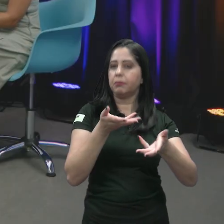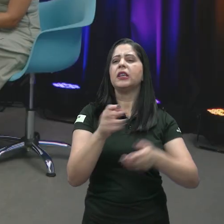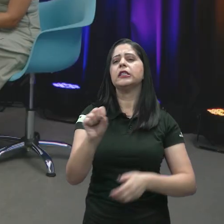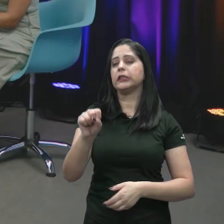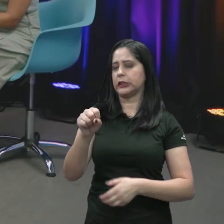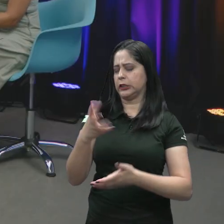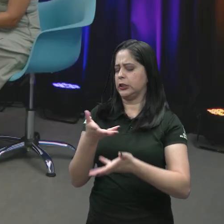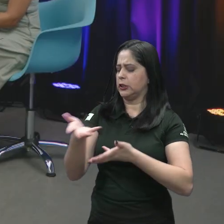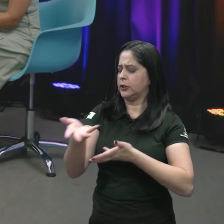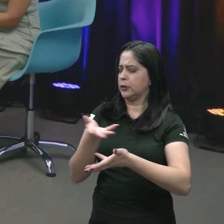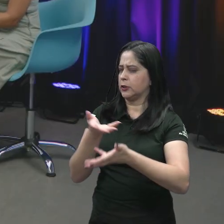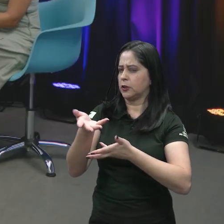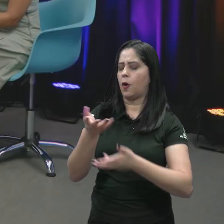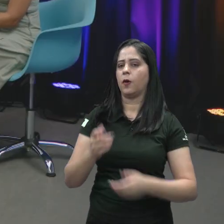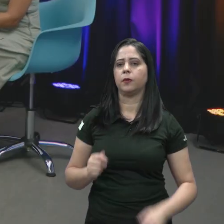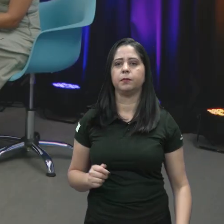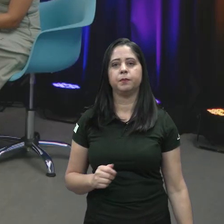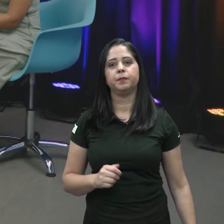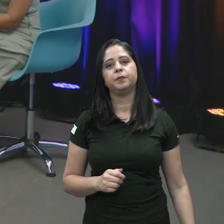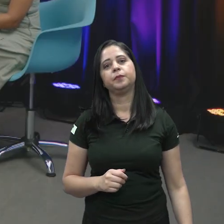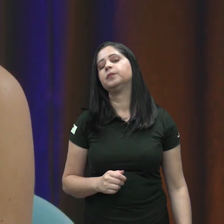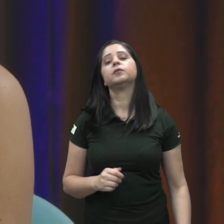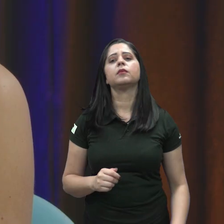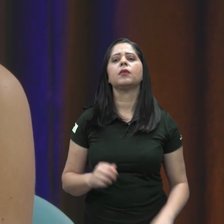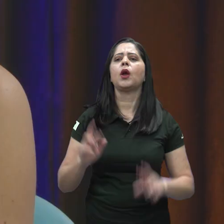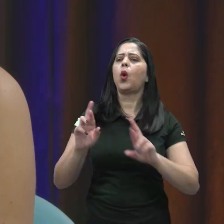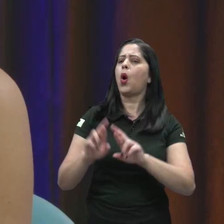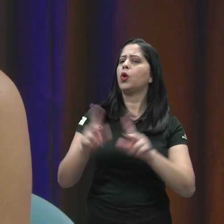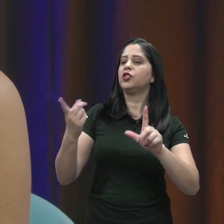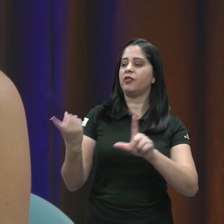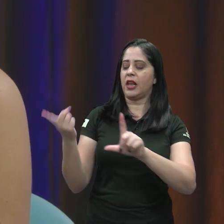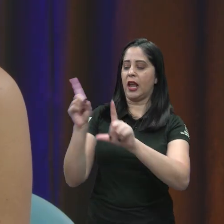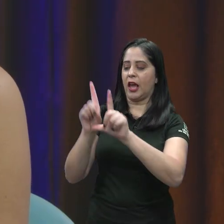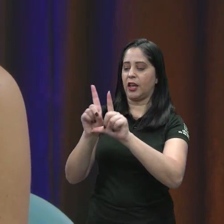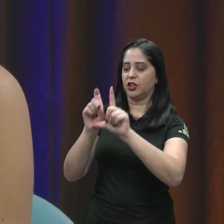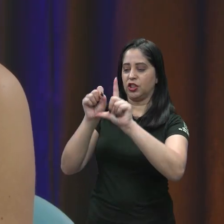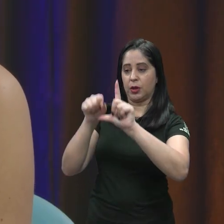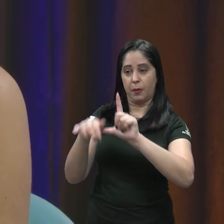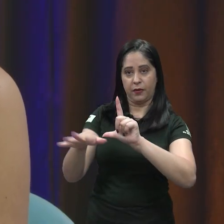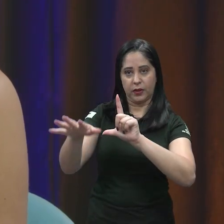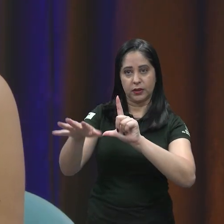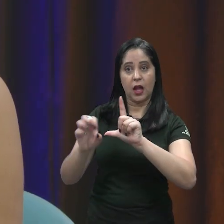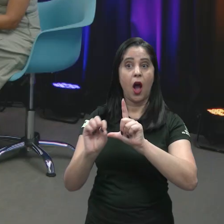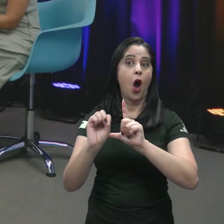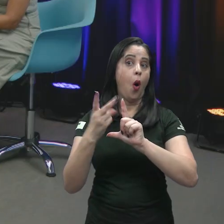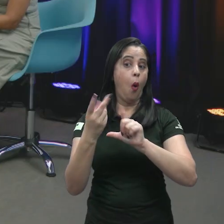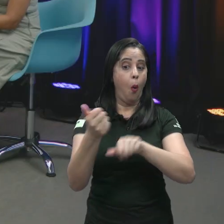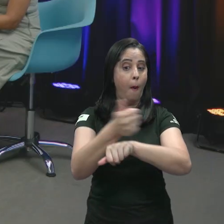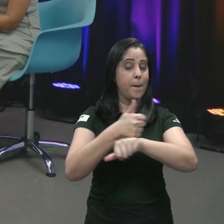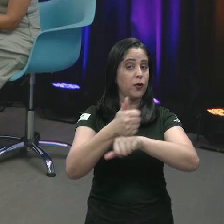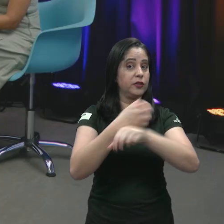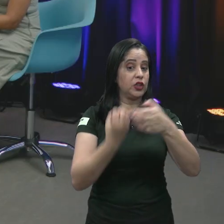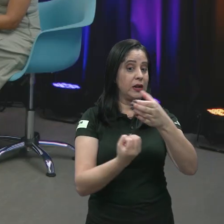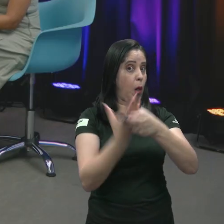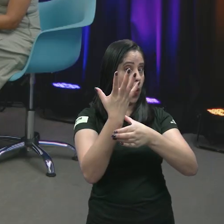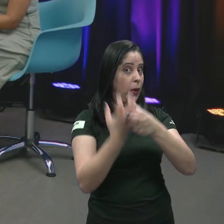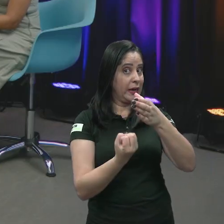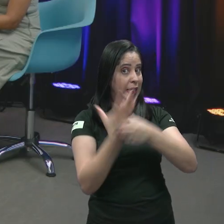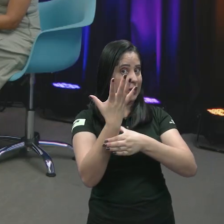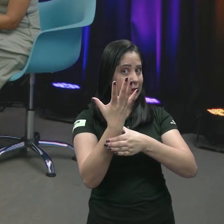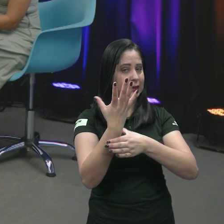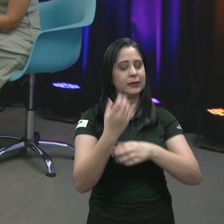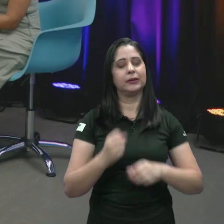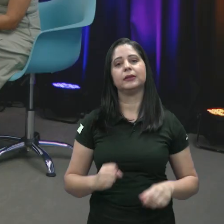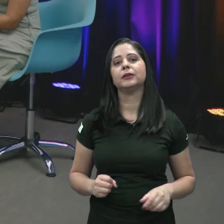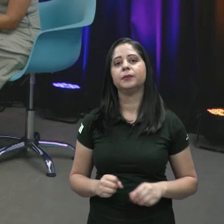de alguma forma. Exato. E qual a diferença entre influenciador e creator, né? Então essa é uma dúvida bacana.